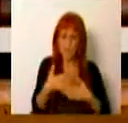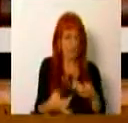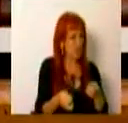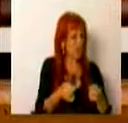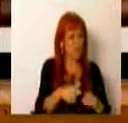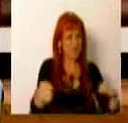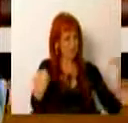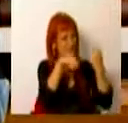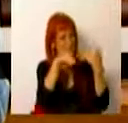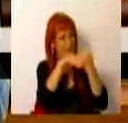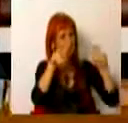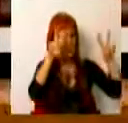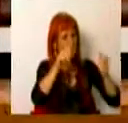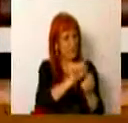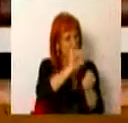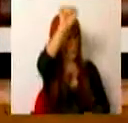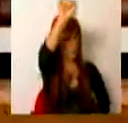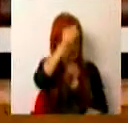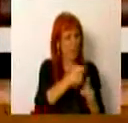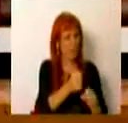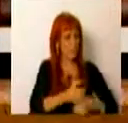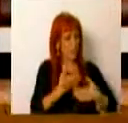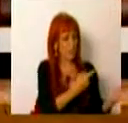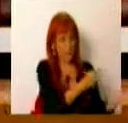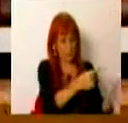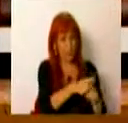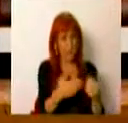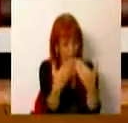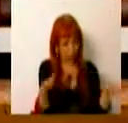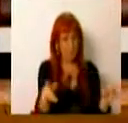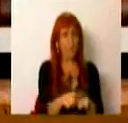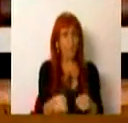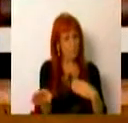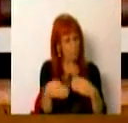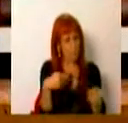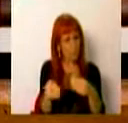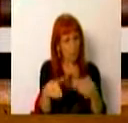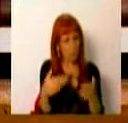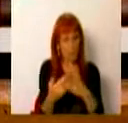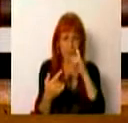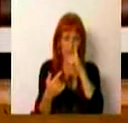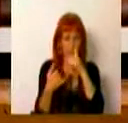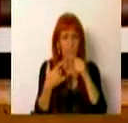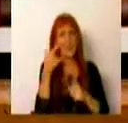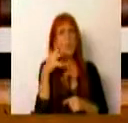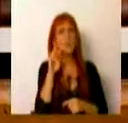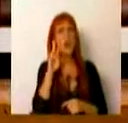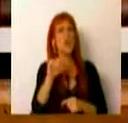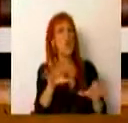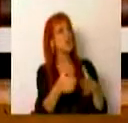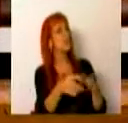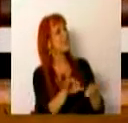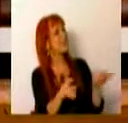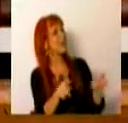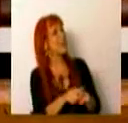as equivalências dos títulos académicos e profissionais com abertura e flexibilidade. Não podemos olhar as nossas comunidades